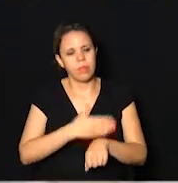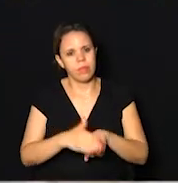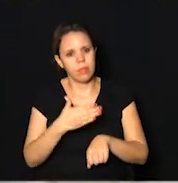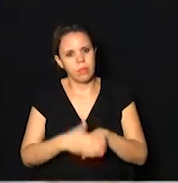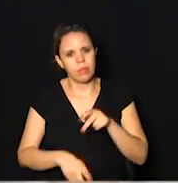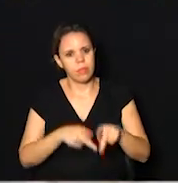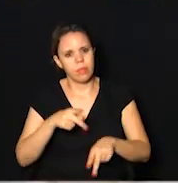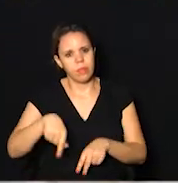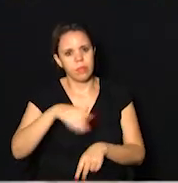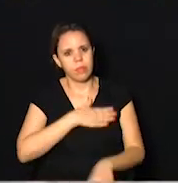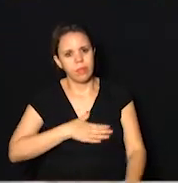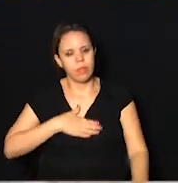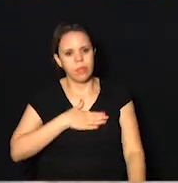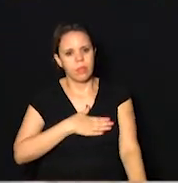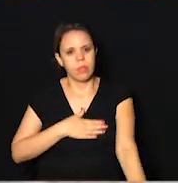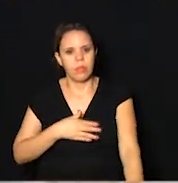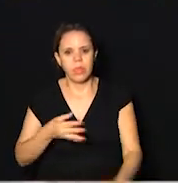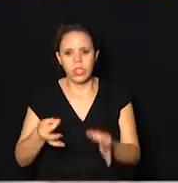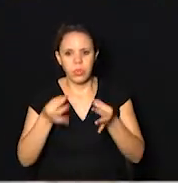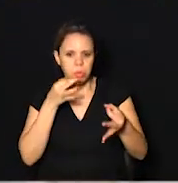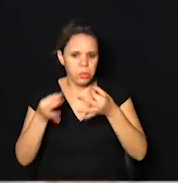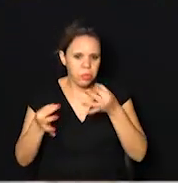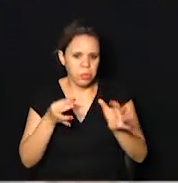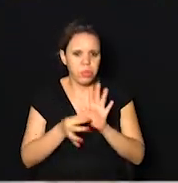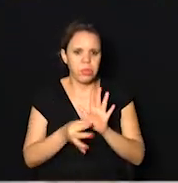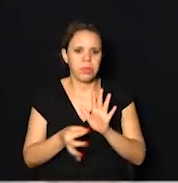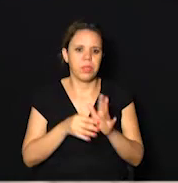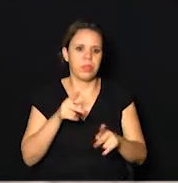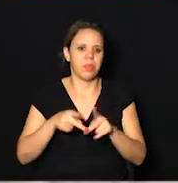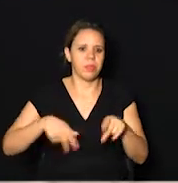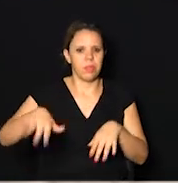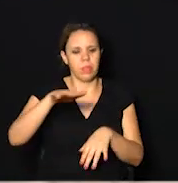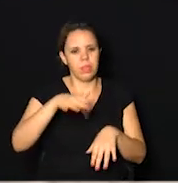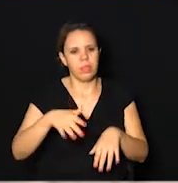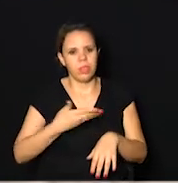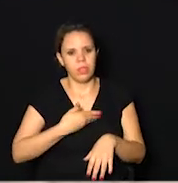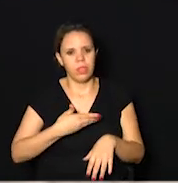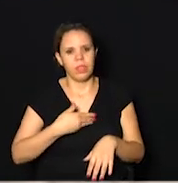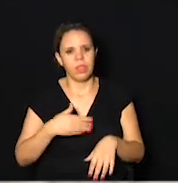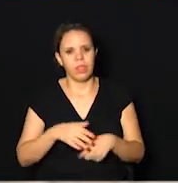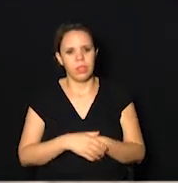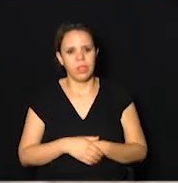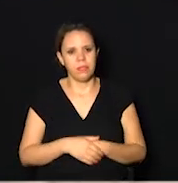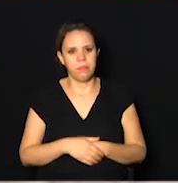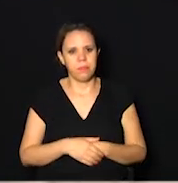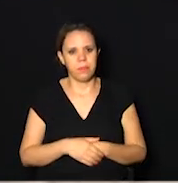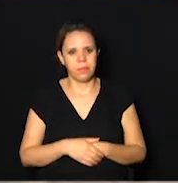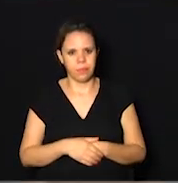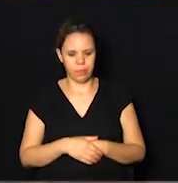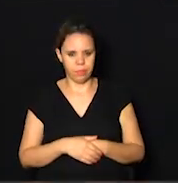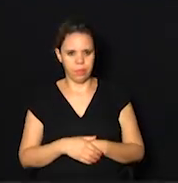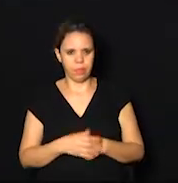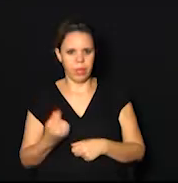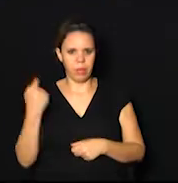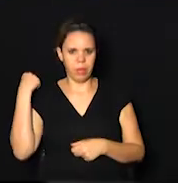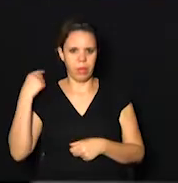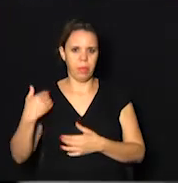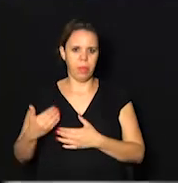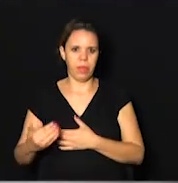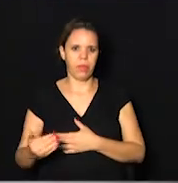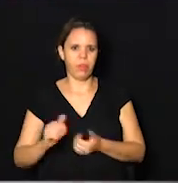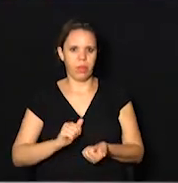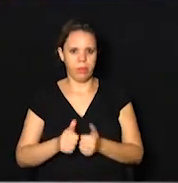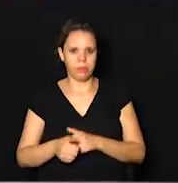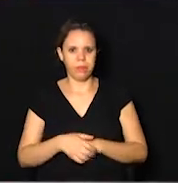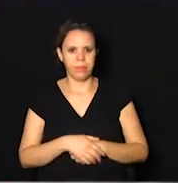gostava de outra dar palpite né no treinamento dos meus colegas de da minha época